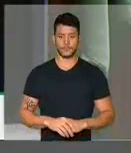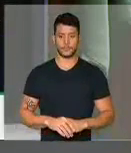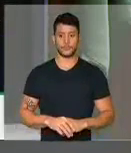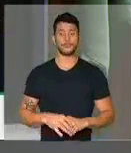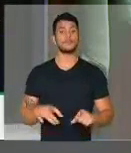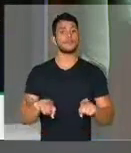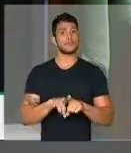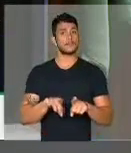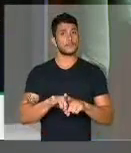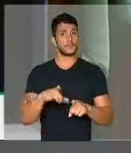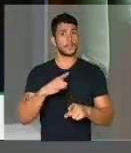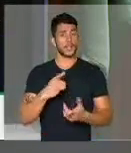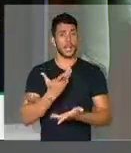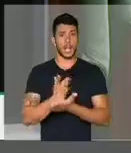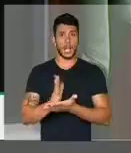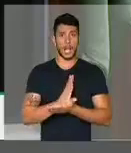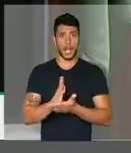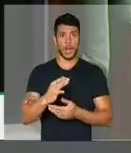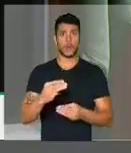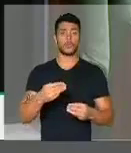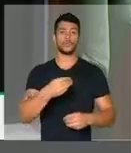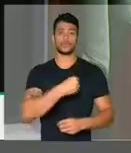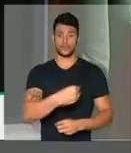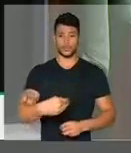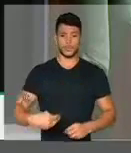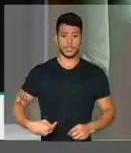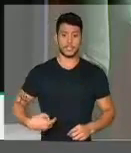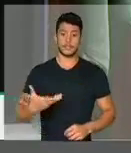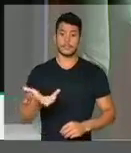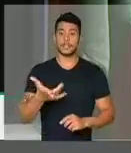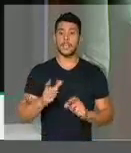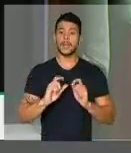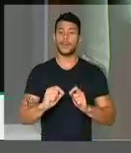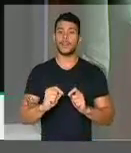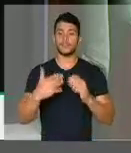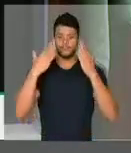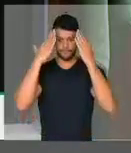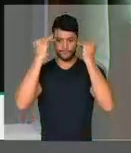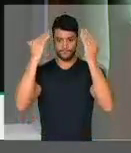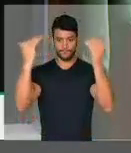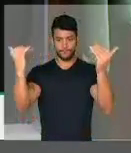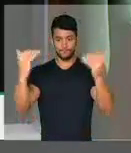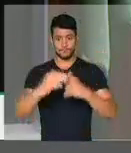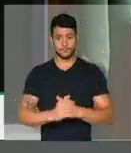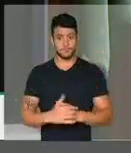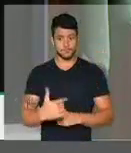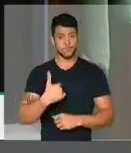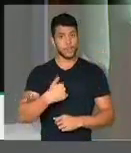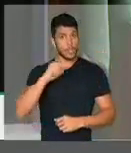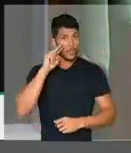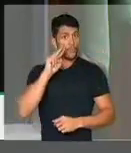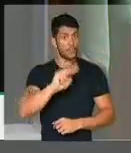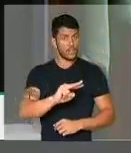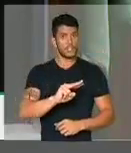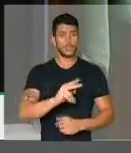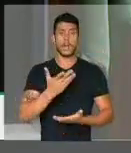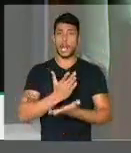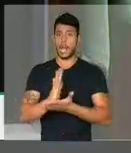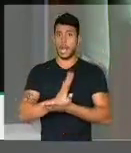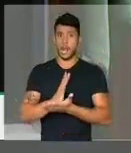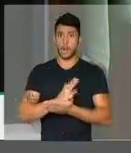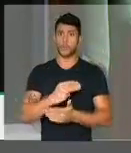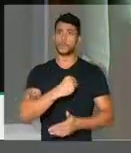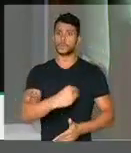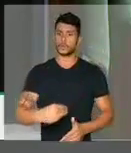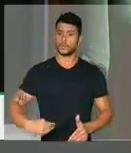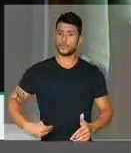há ministros que querem ter popularidade. E eu vejo ministros da Suprema Corte que têm